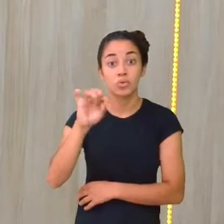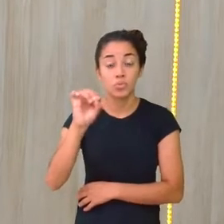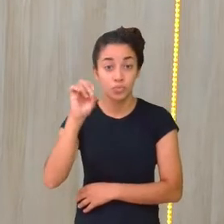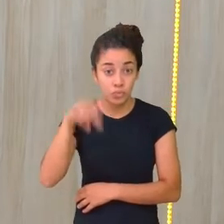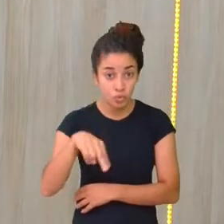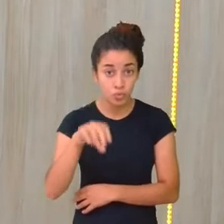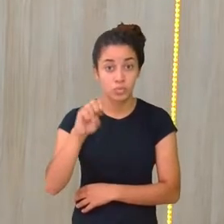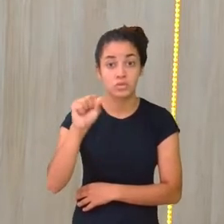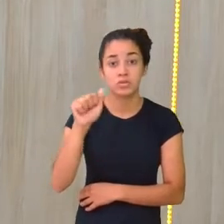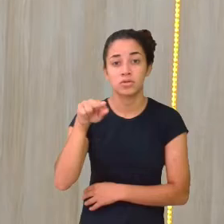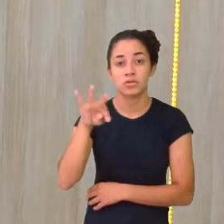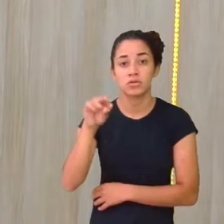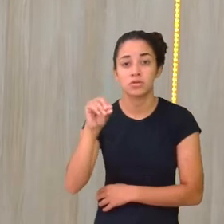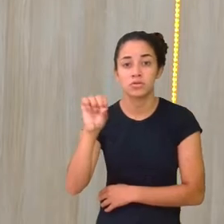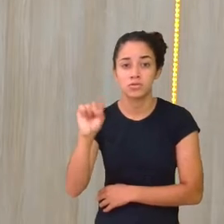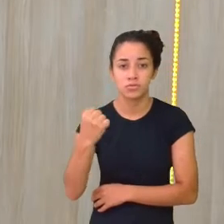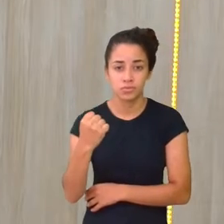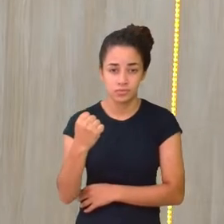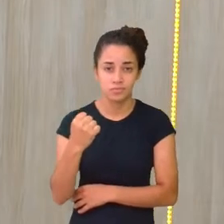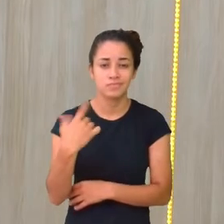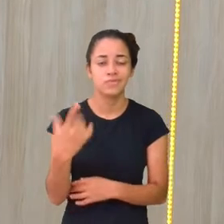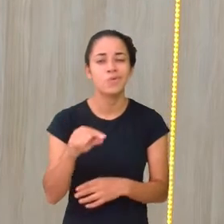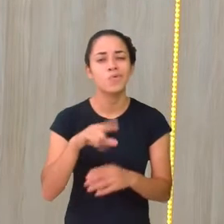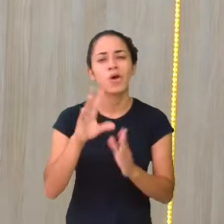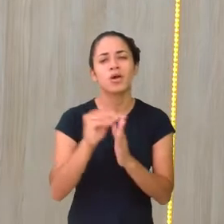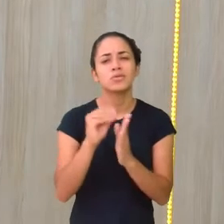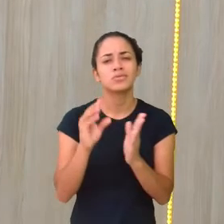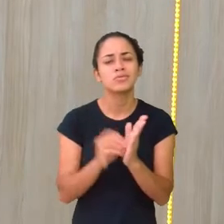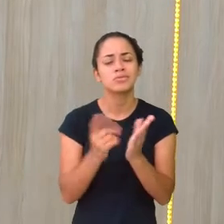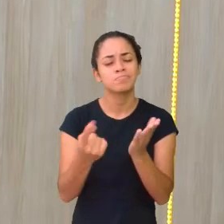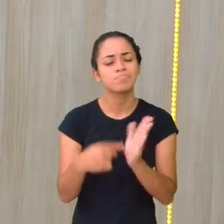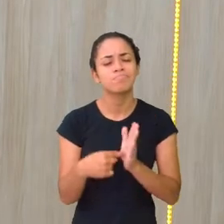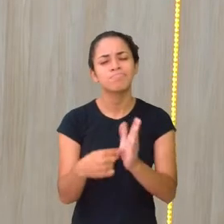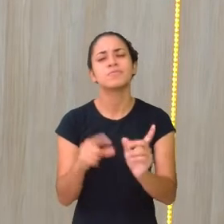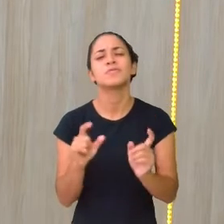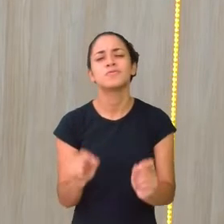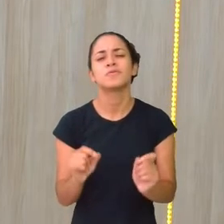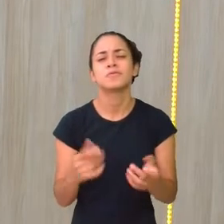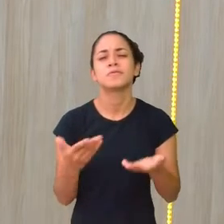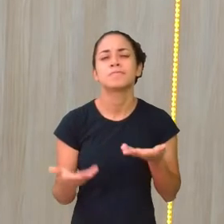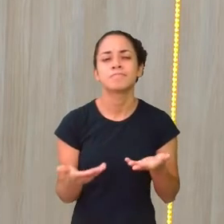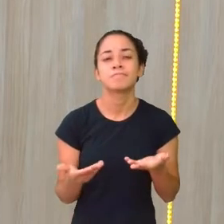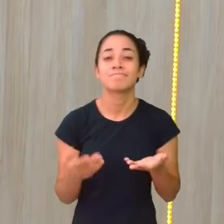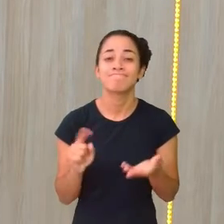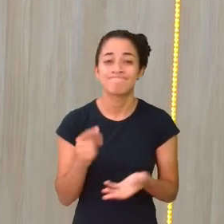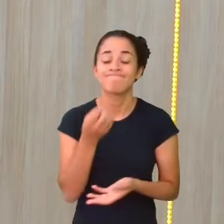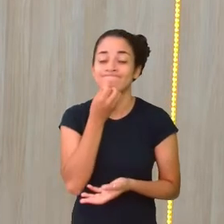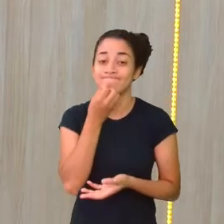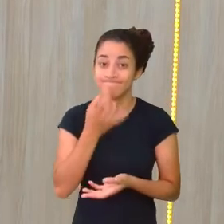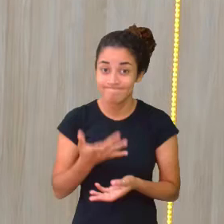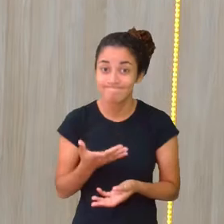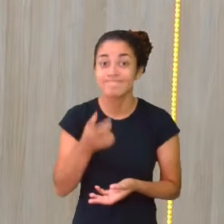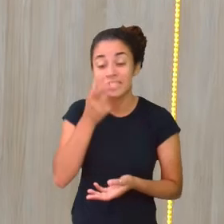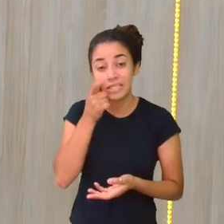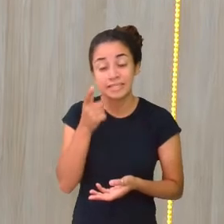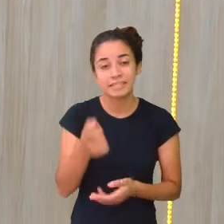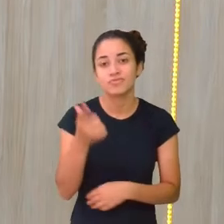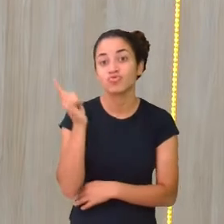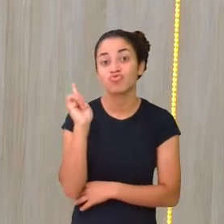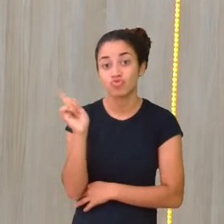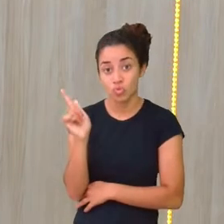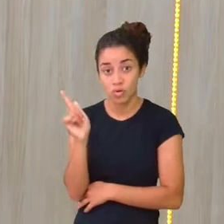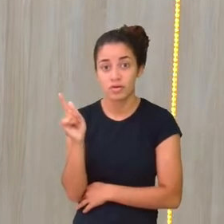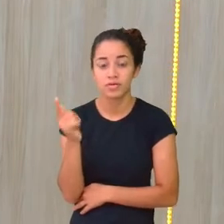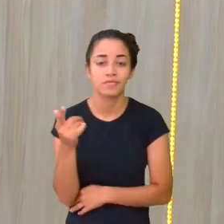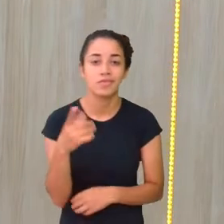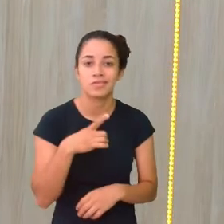Santos. Vamos ver o que é que esse assunto nos traz Proveitoso, né? Bastante proveitoso. A geografia, como as